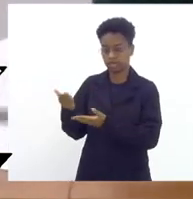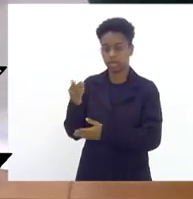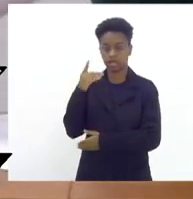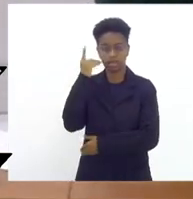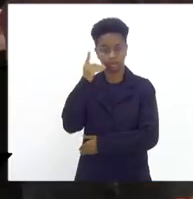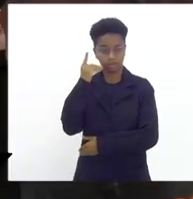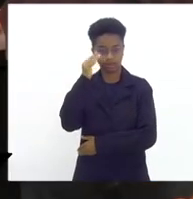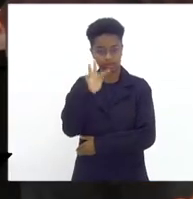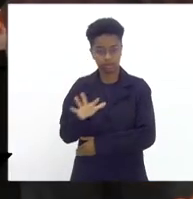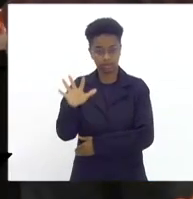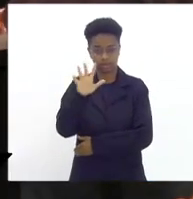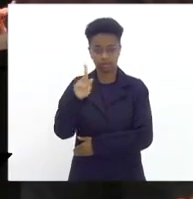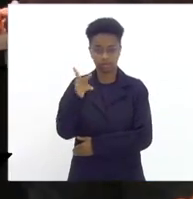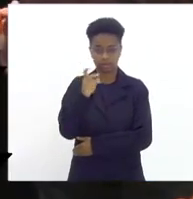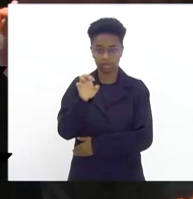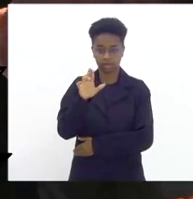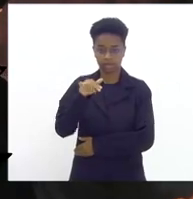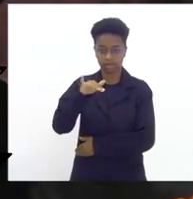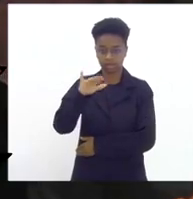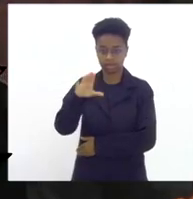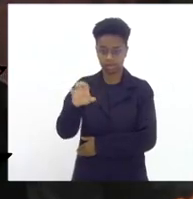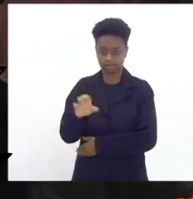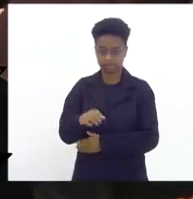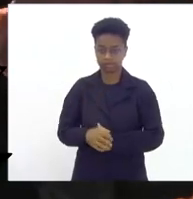deputado federal Henrique Vieira